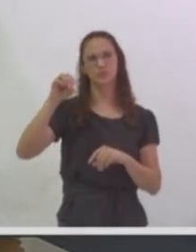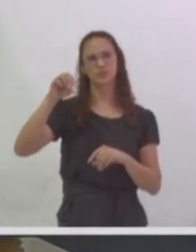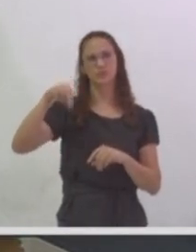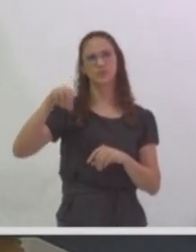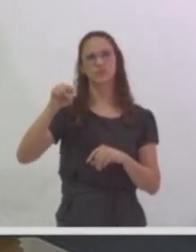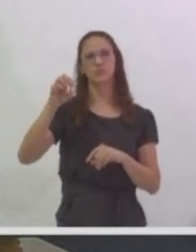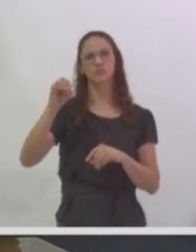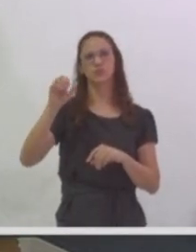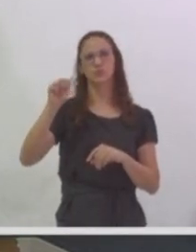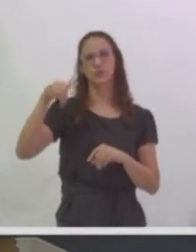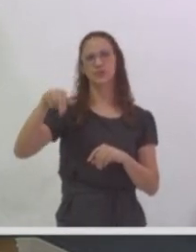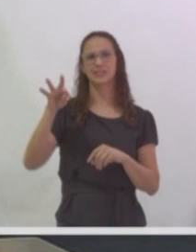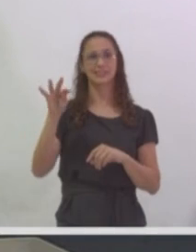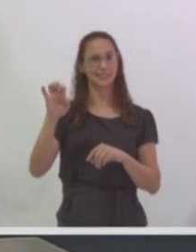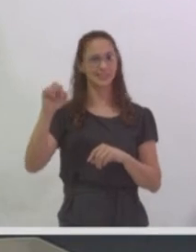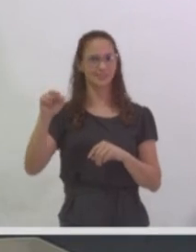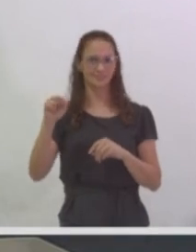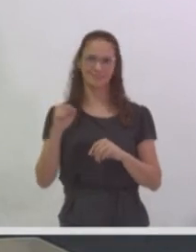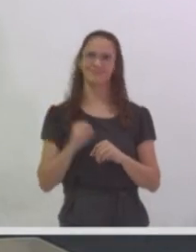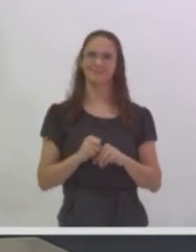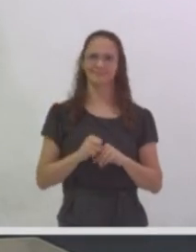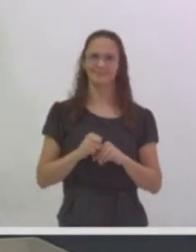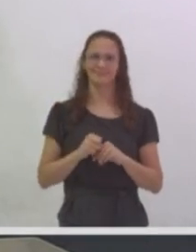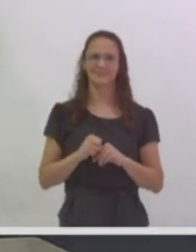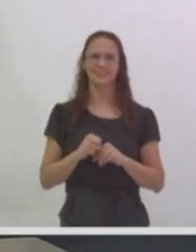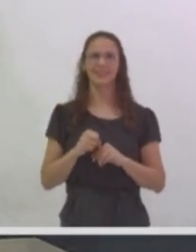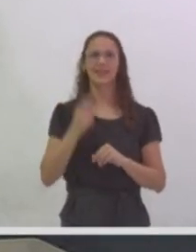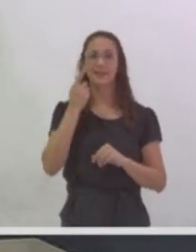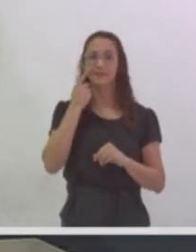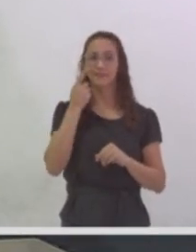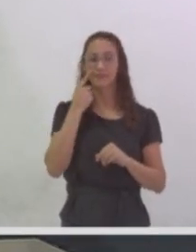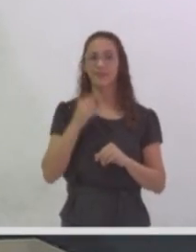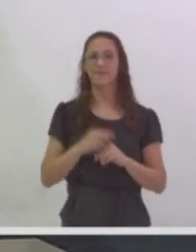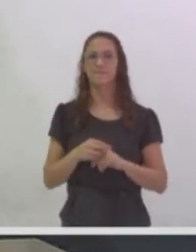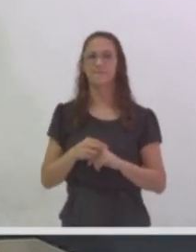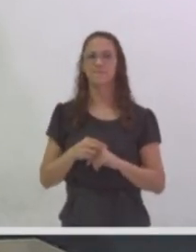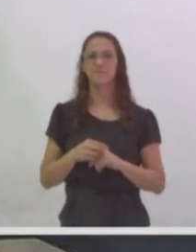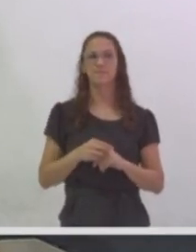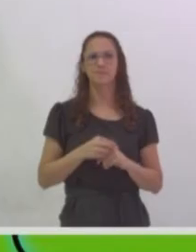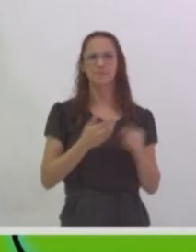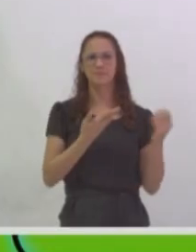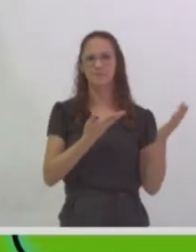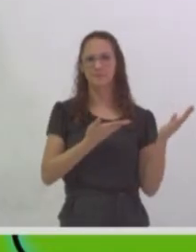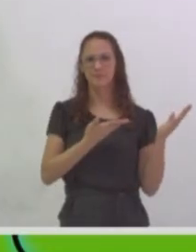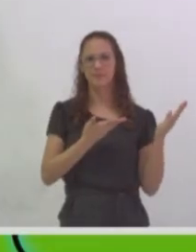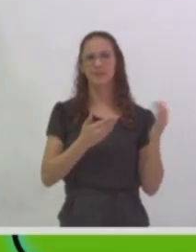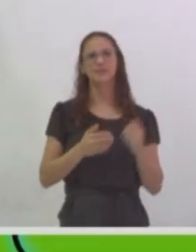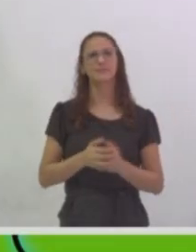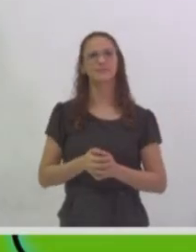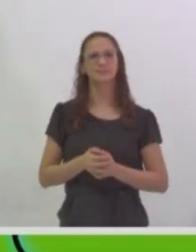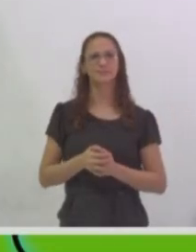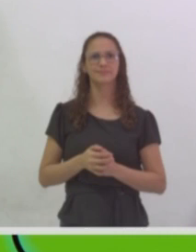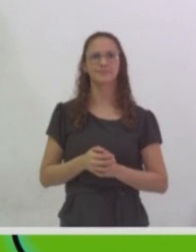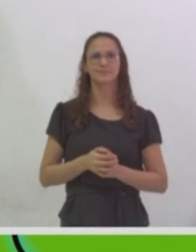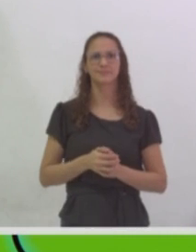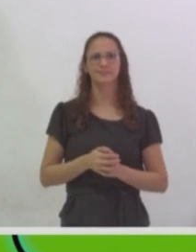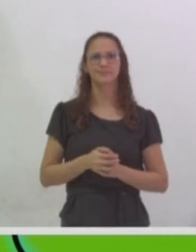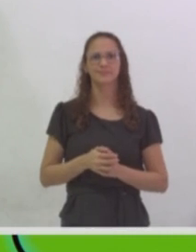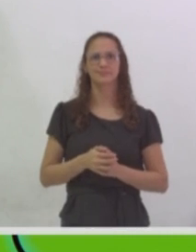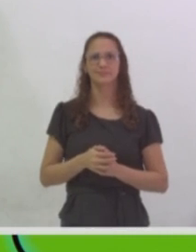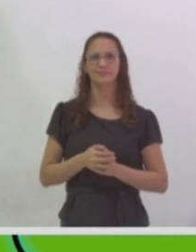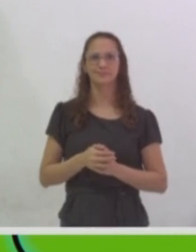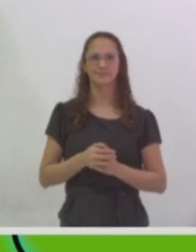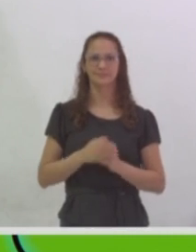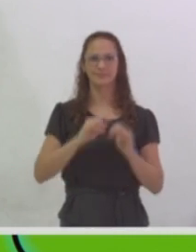aprendizado. Legal? Então vamos lá para a tela. Observa aí o nosso alfabeto. Primeiro vamos começar com as